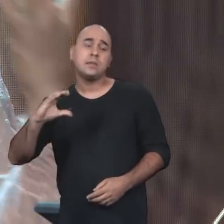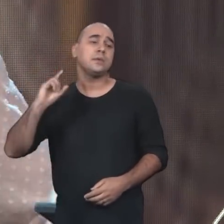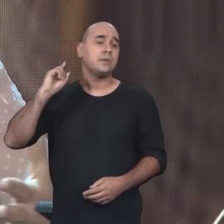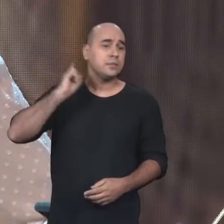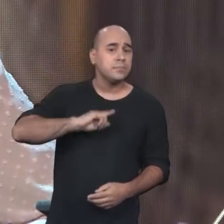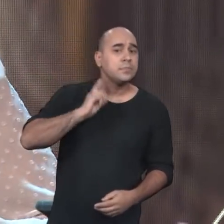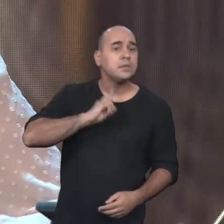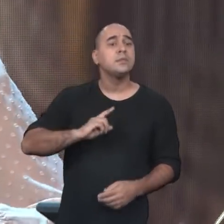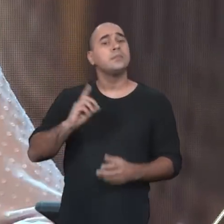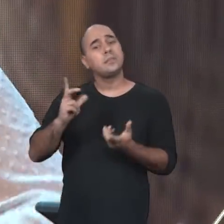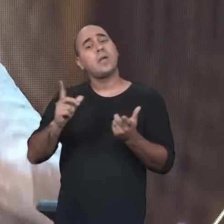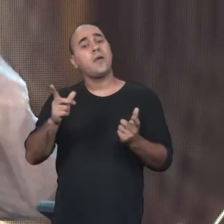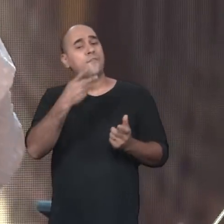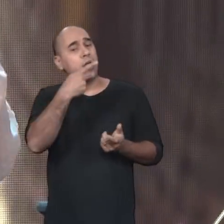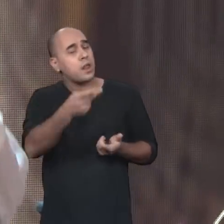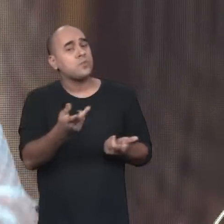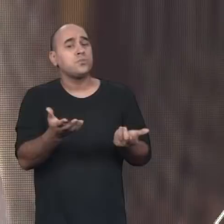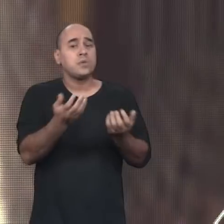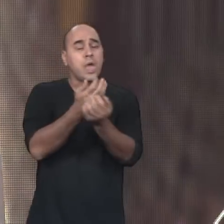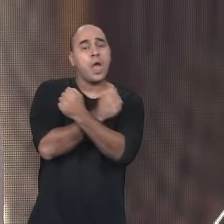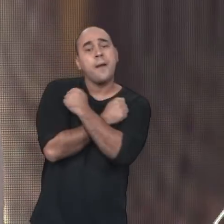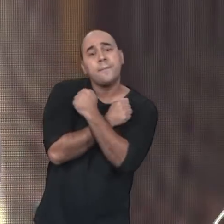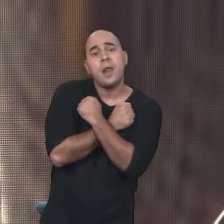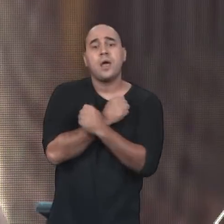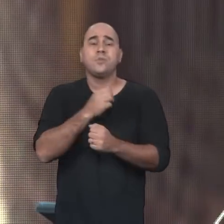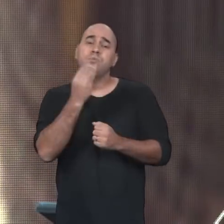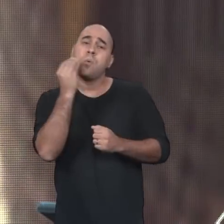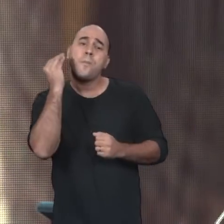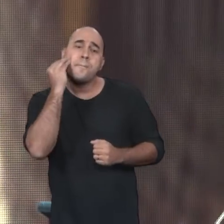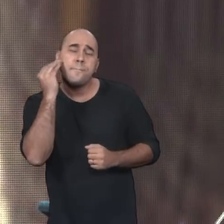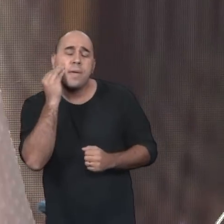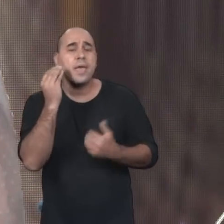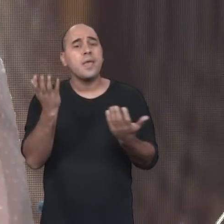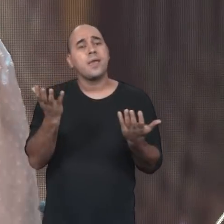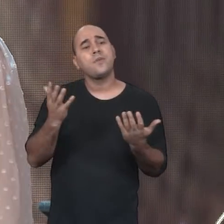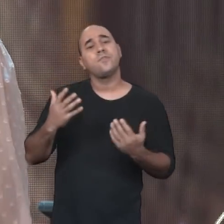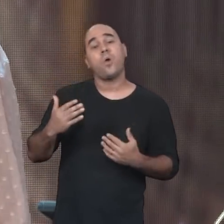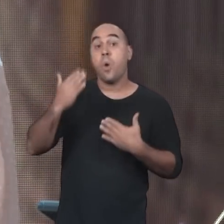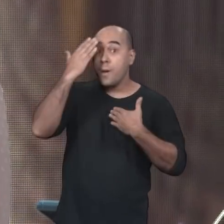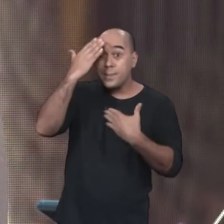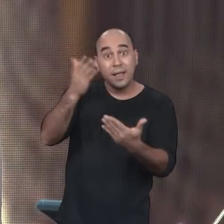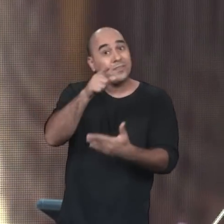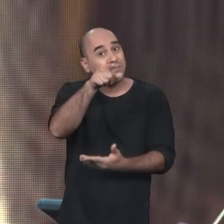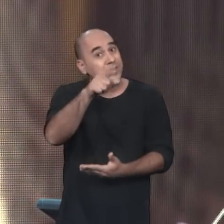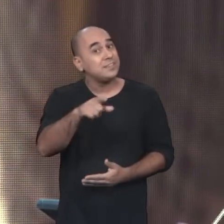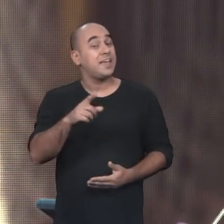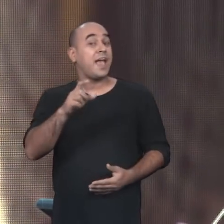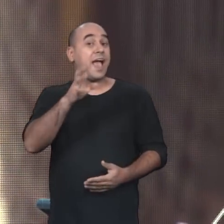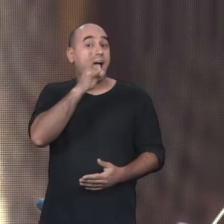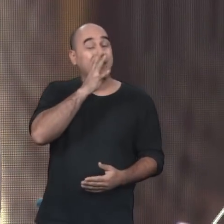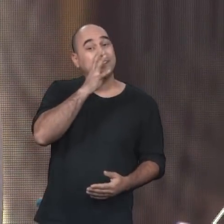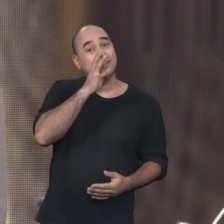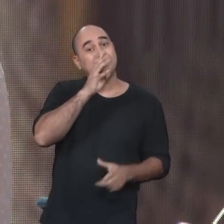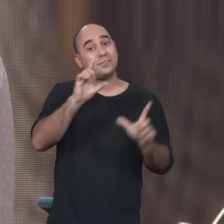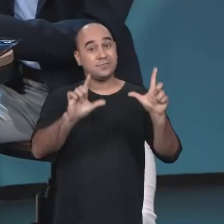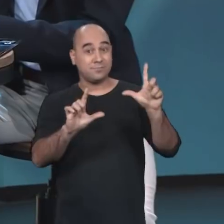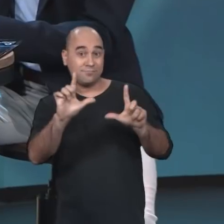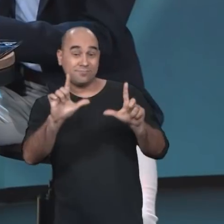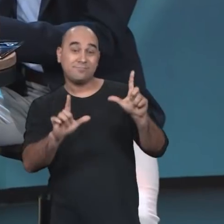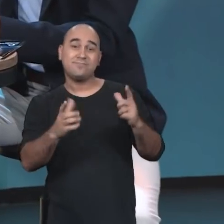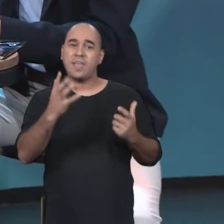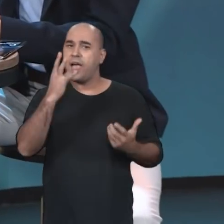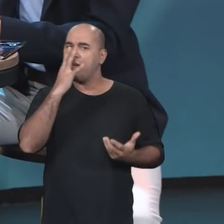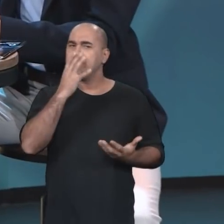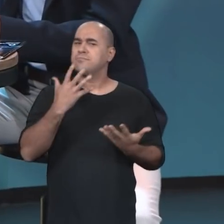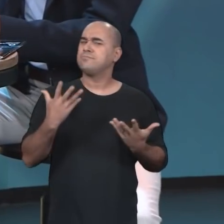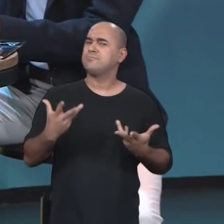deles, que mande um abraço, um beijo. Então tá aqui o nosso abraço para você. Muito obrigada, porque você tá ligadinho aqui na nossa programação. A gente fica feliz,